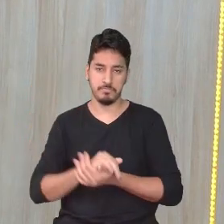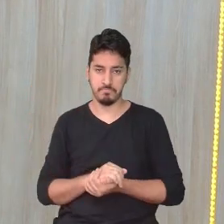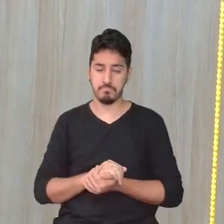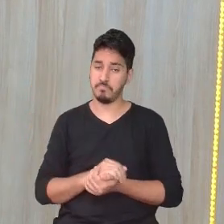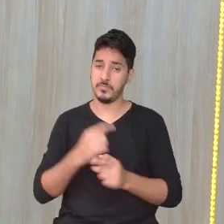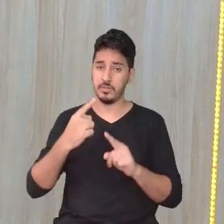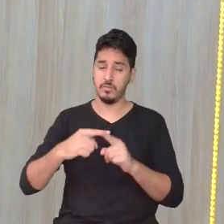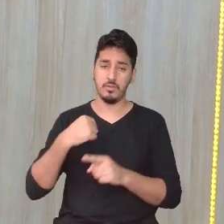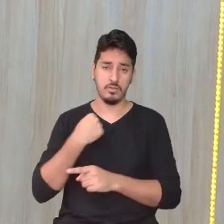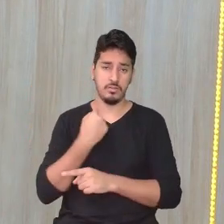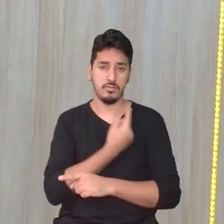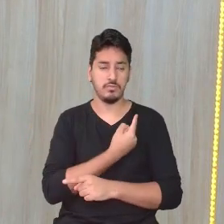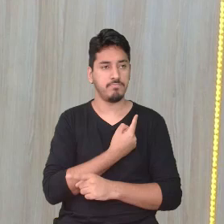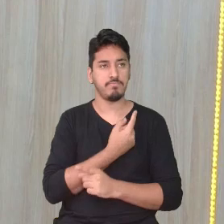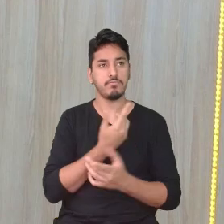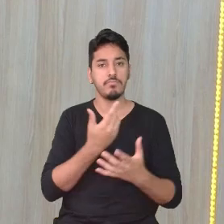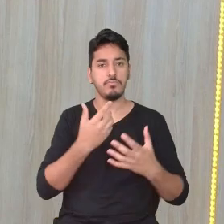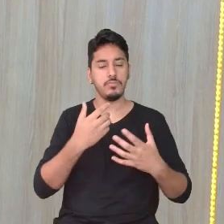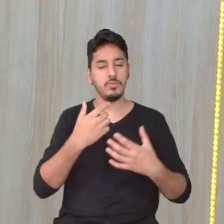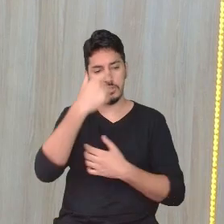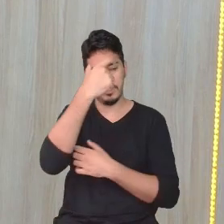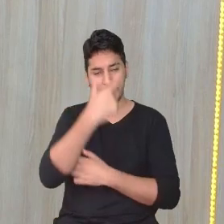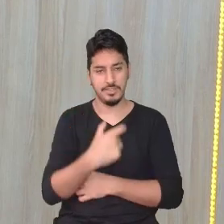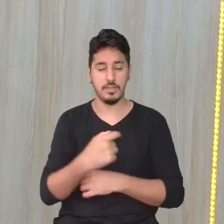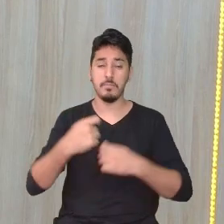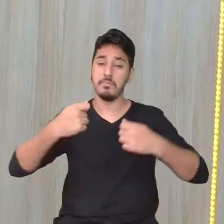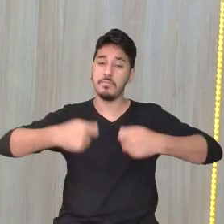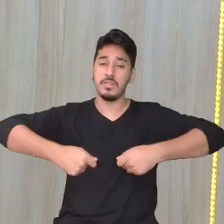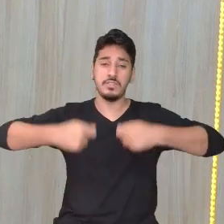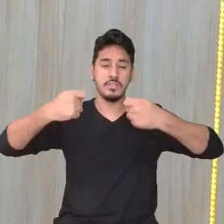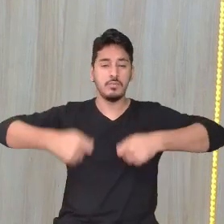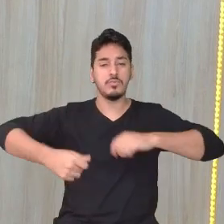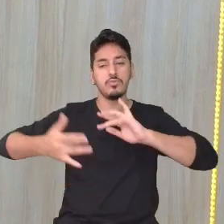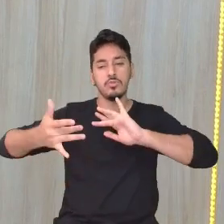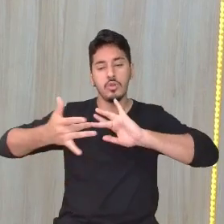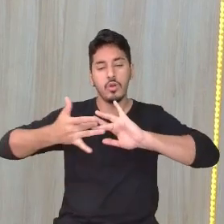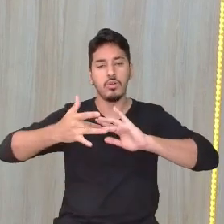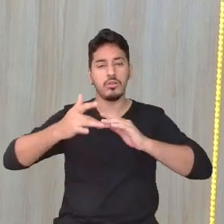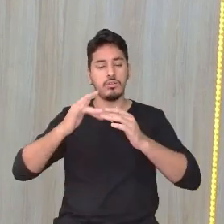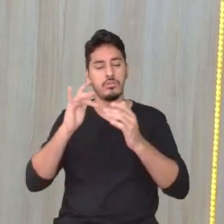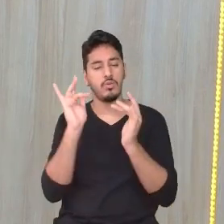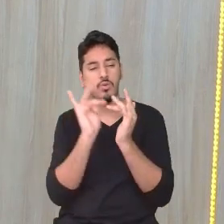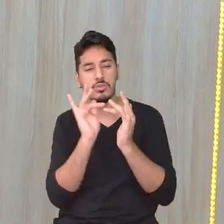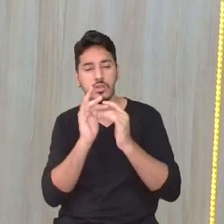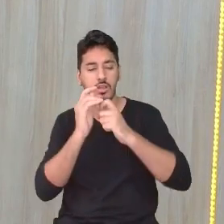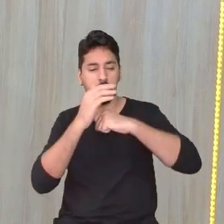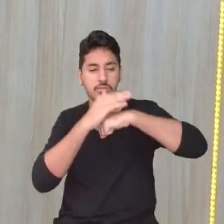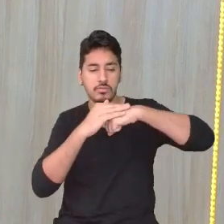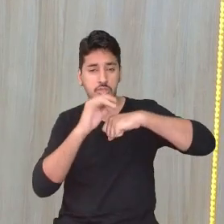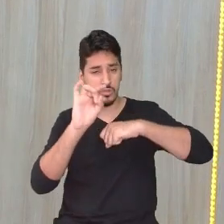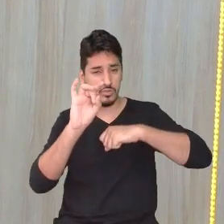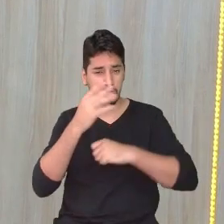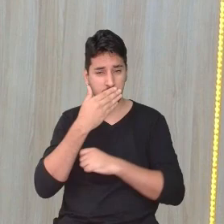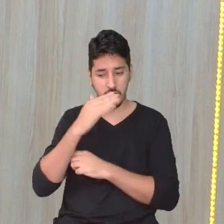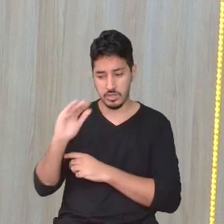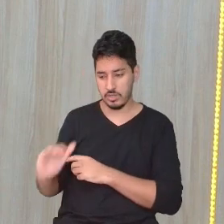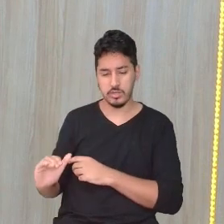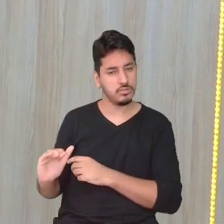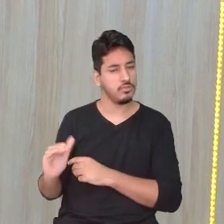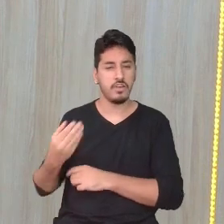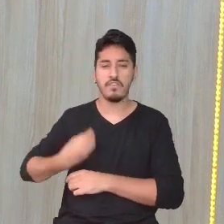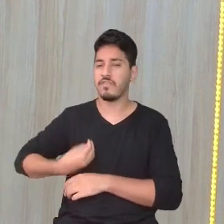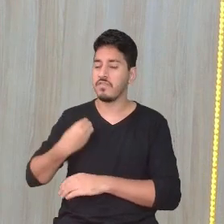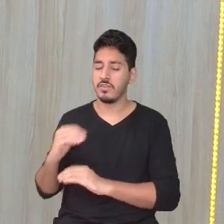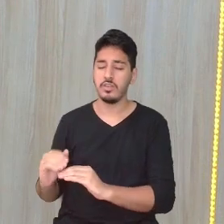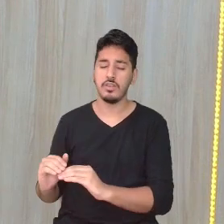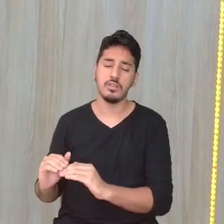Porque nós somos uma espécie que temos essa necessidade de toque, de contato, e não apenas da primeira infância, ao longo de